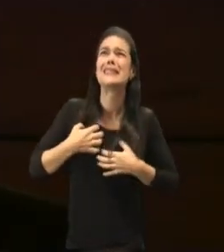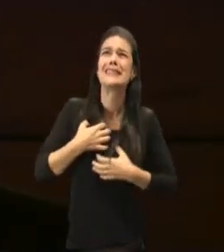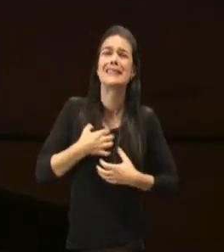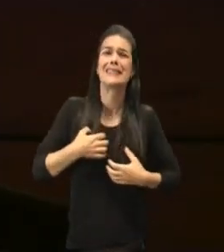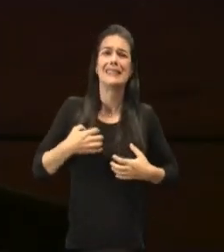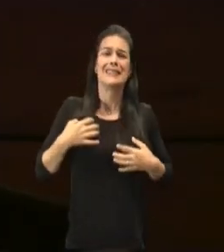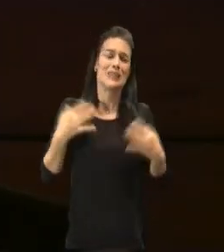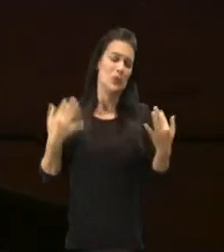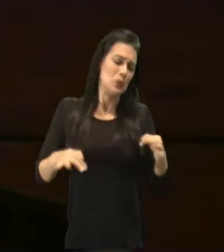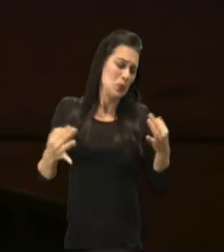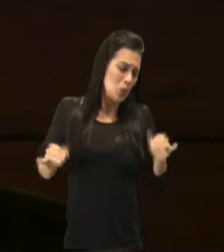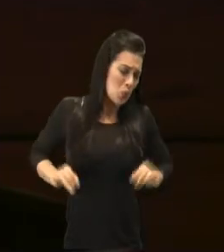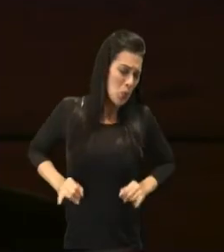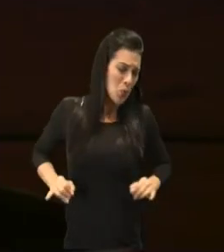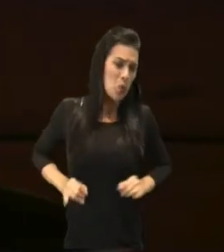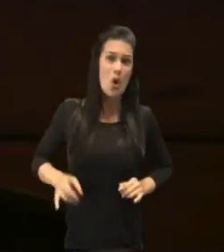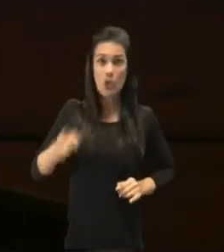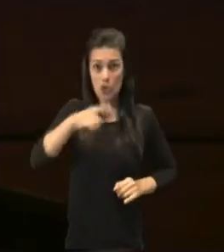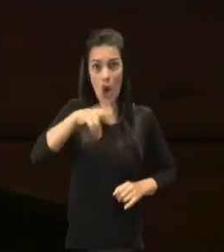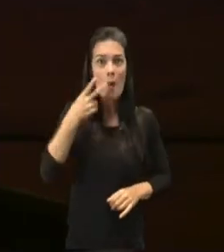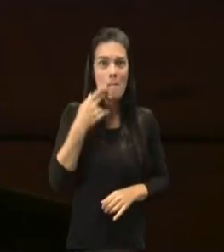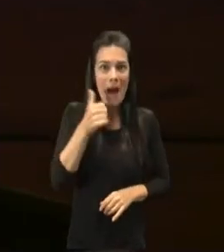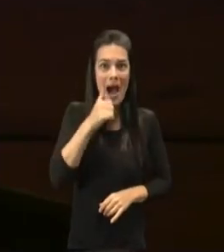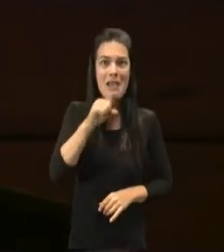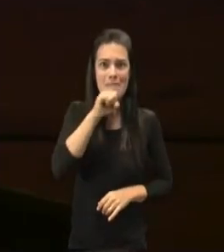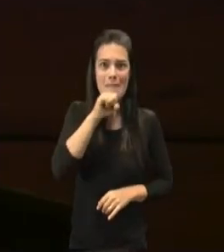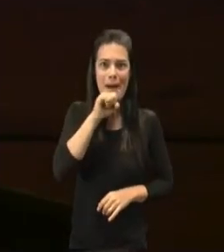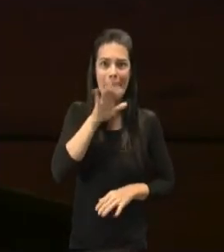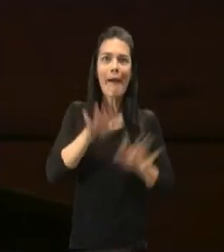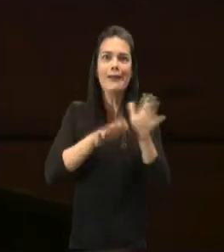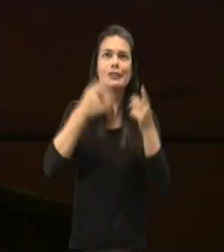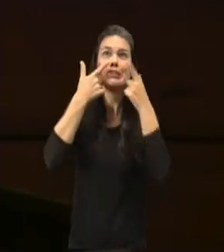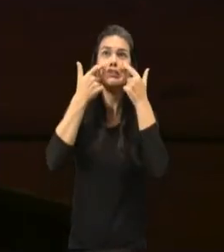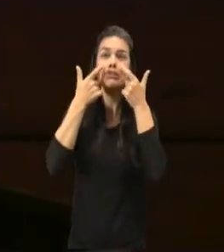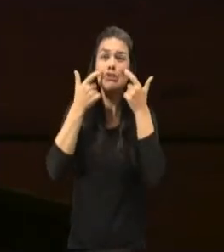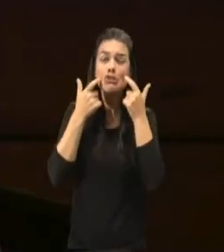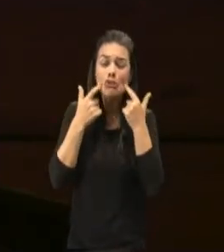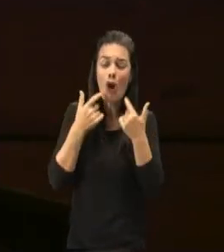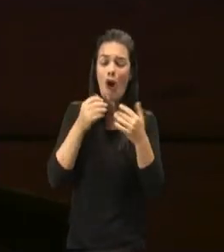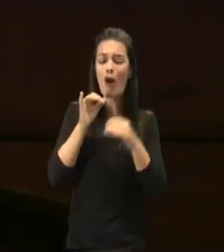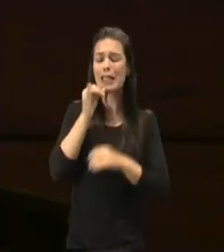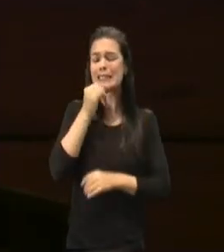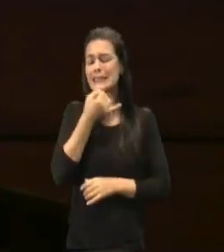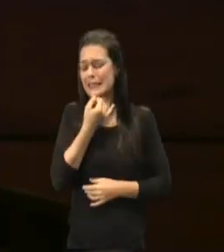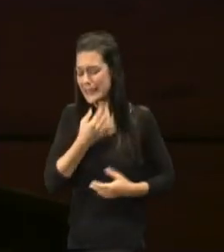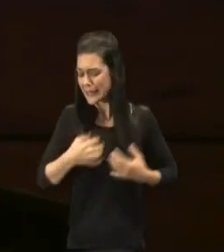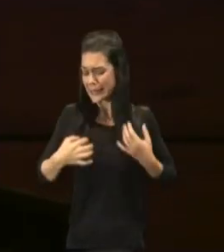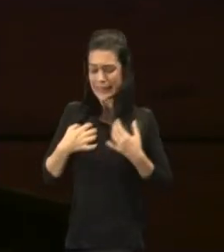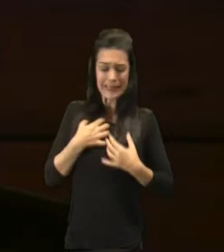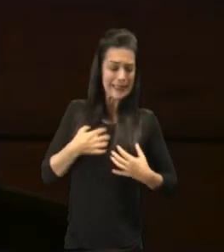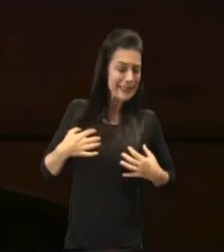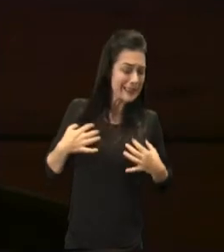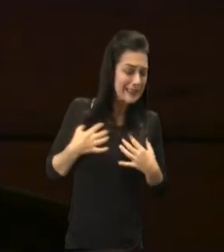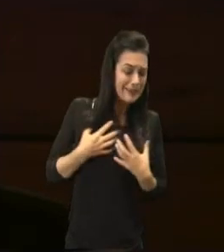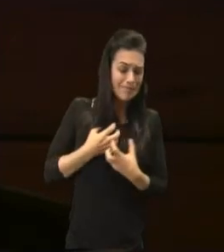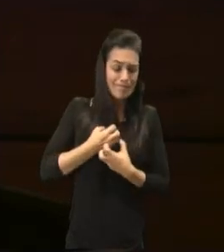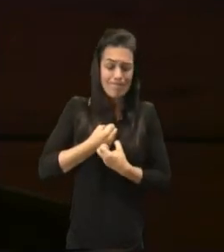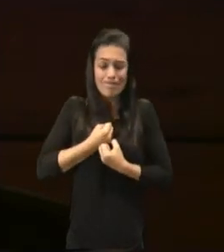nós sabemos disso, nós que somos pais, quanto choro, quanta tristeza, quanta ansiedade, quanta angústia.